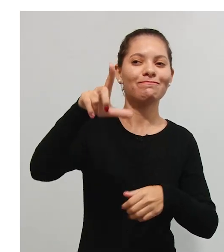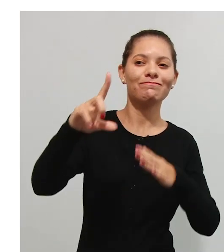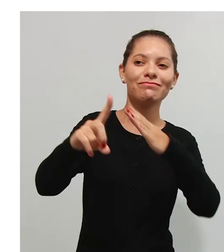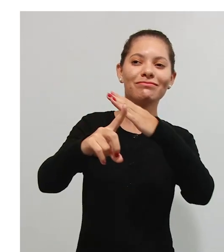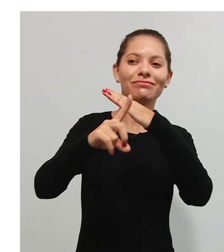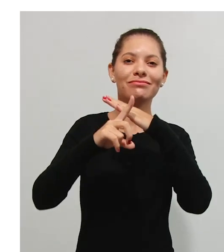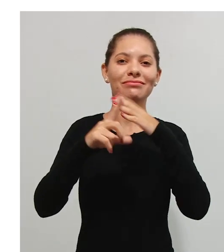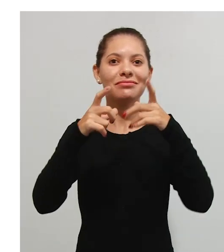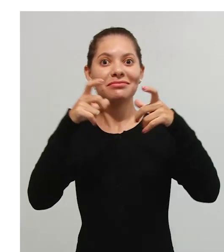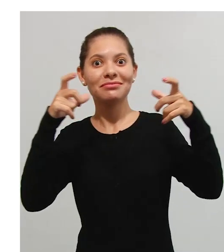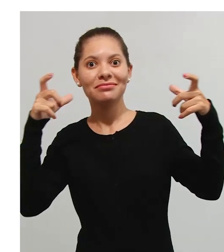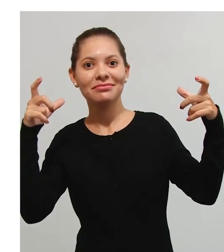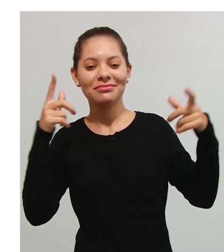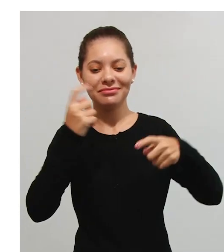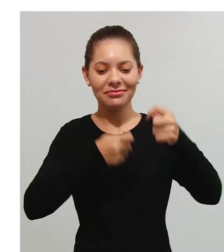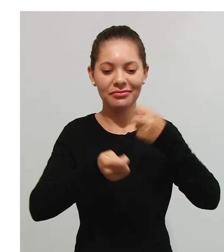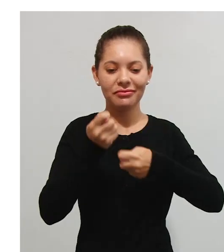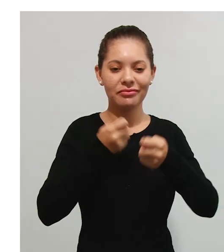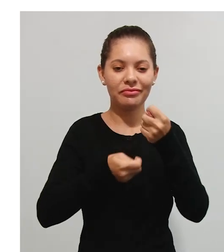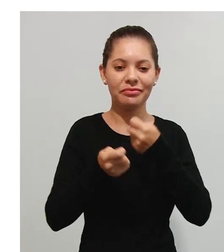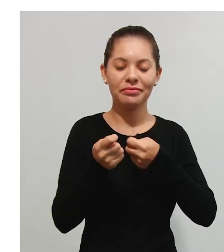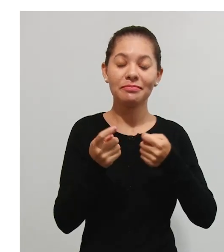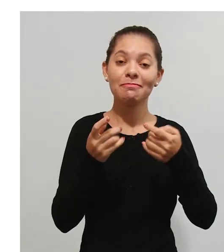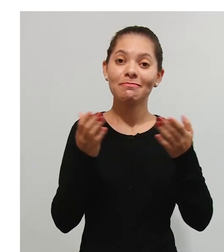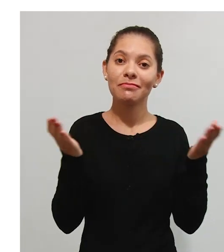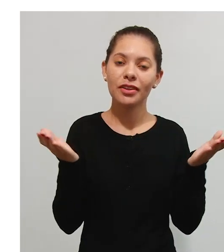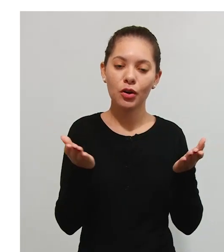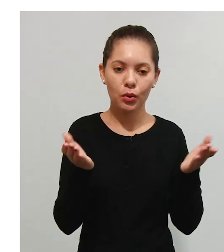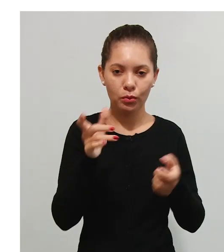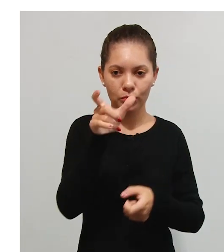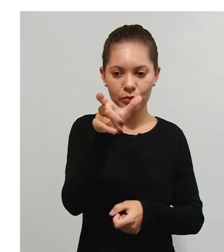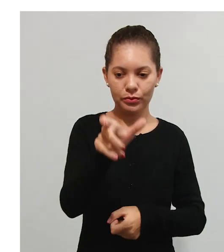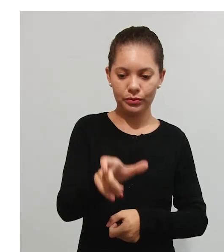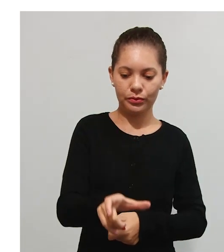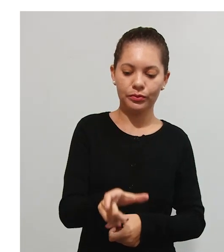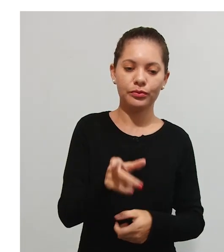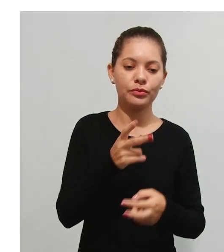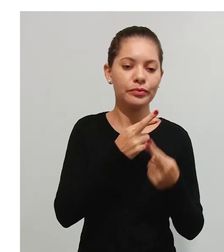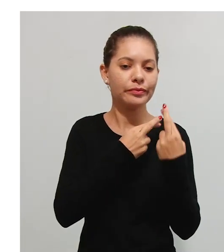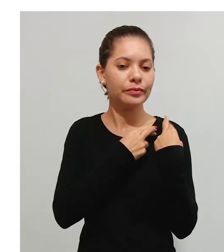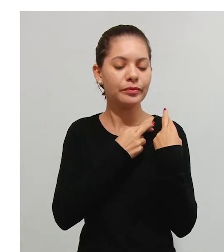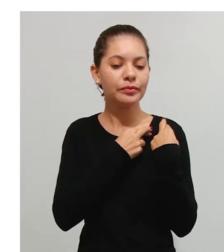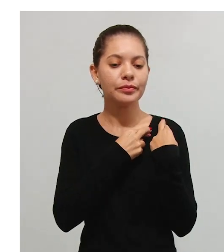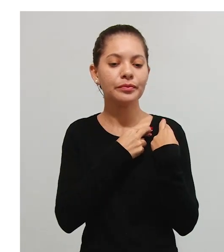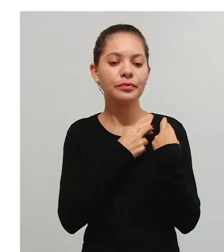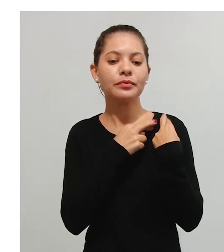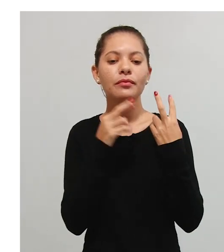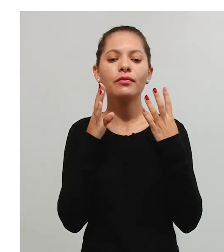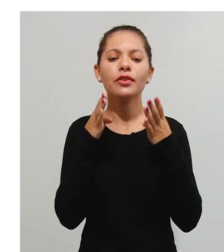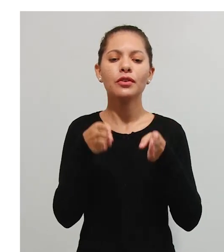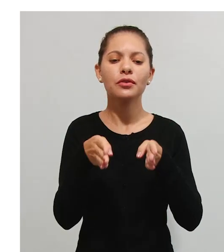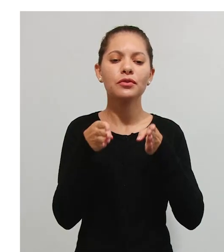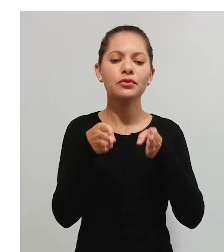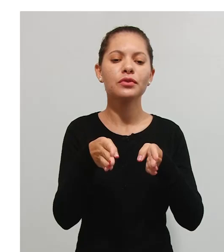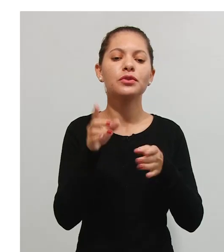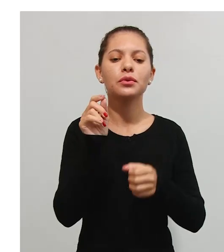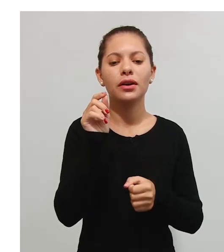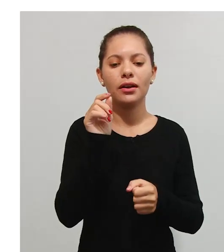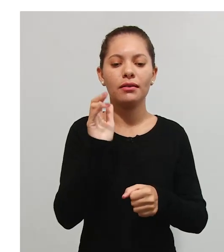conquistar clientes e vai expandir o seu negócio. Agora, quando nós falamos da responsabilidade social dessa empresa, ela